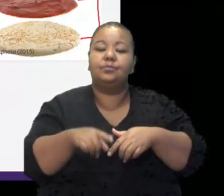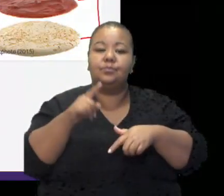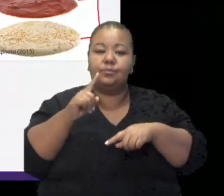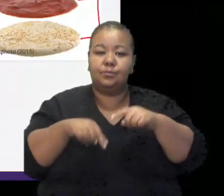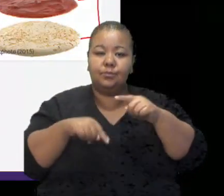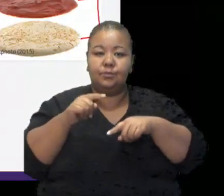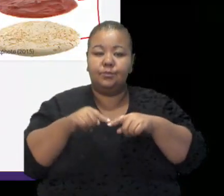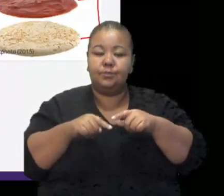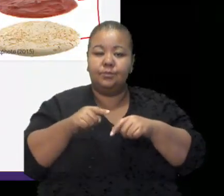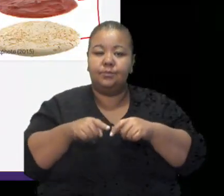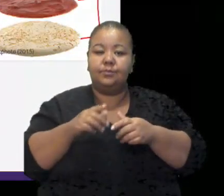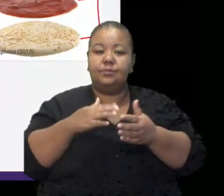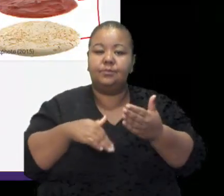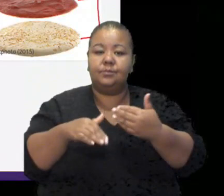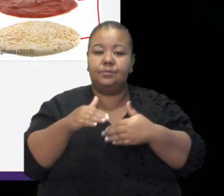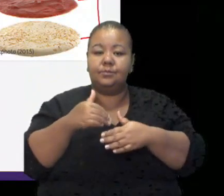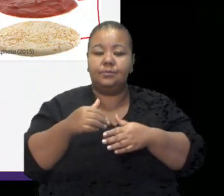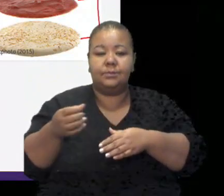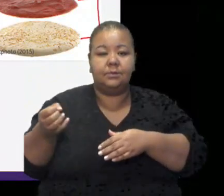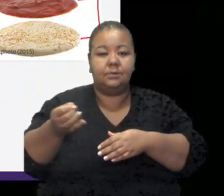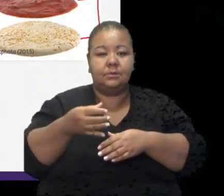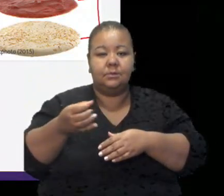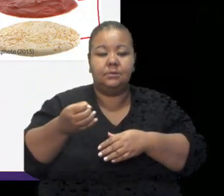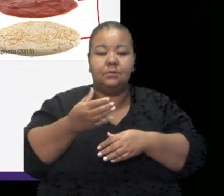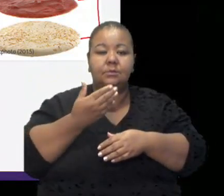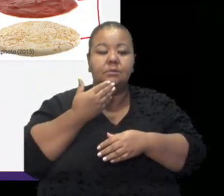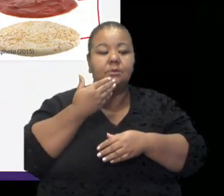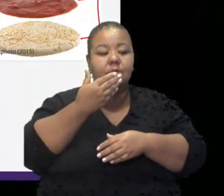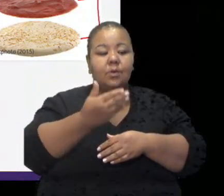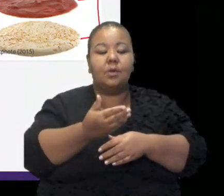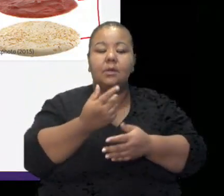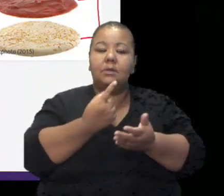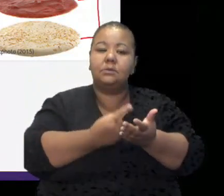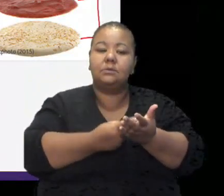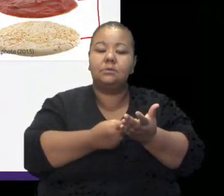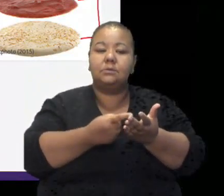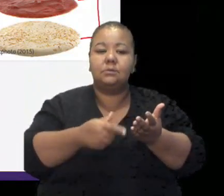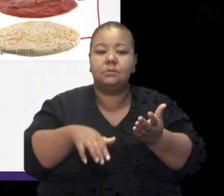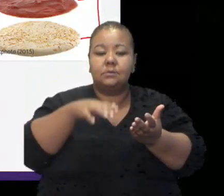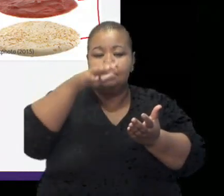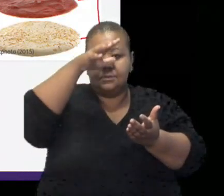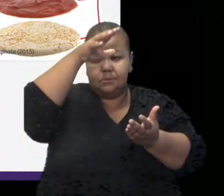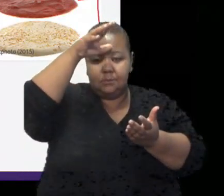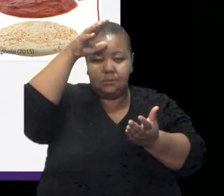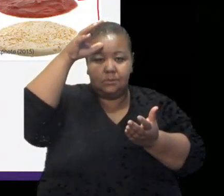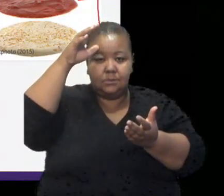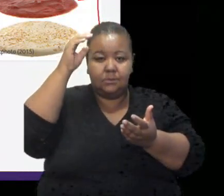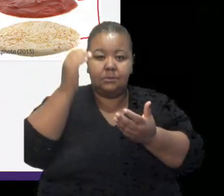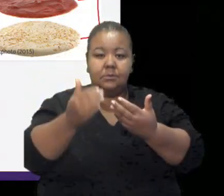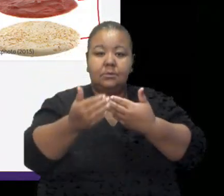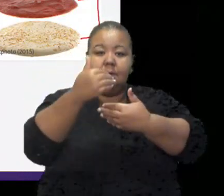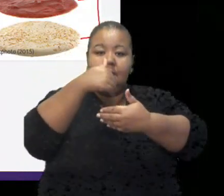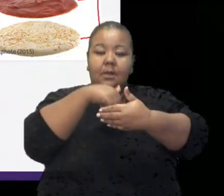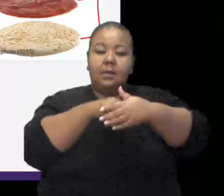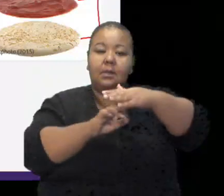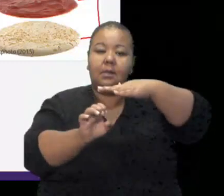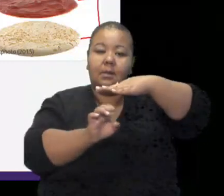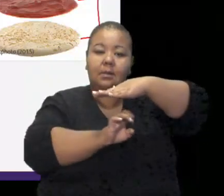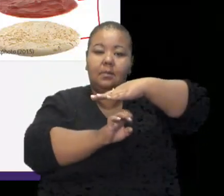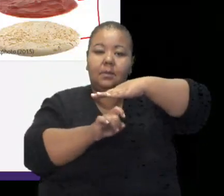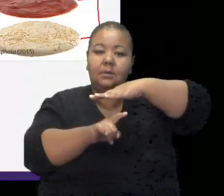produto, né, todas as novas ordens de serviços, pedidos de clientes, quando entram na empresa, vão